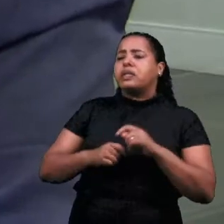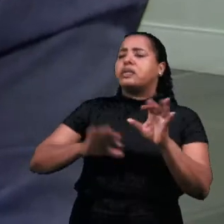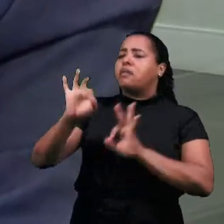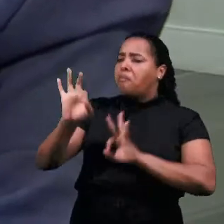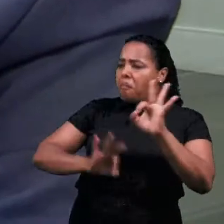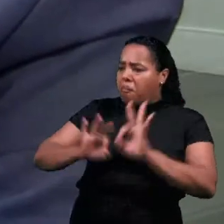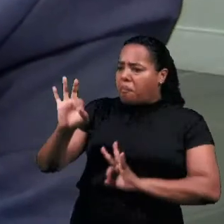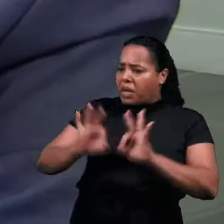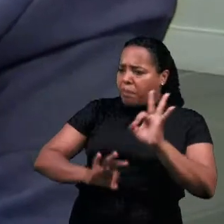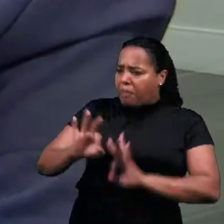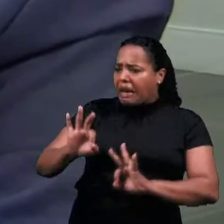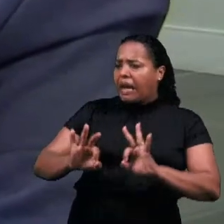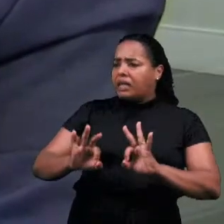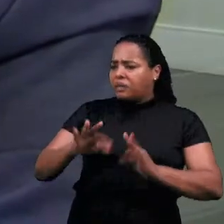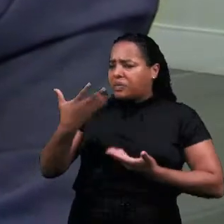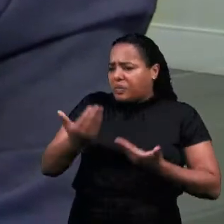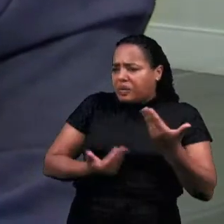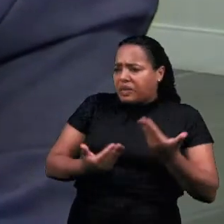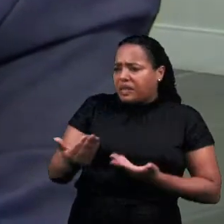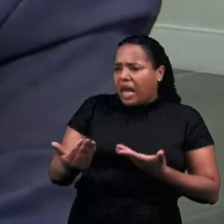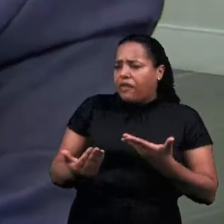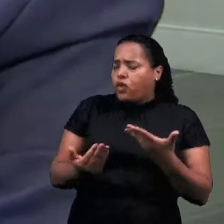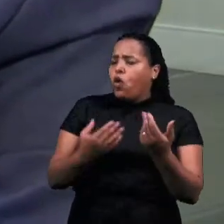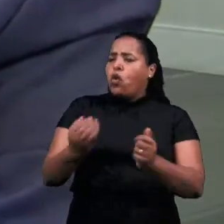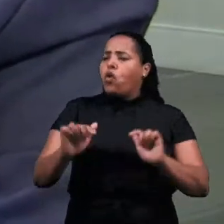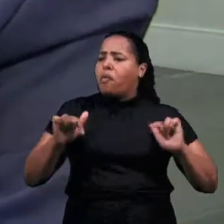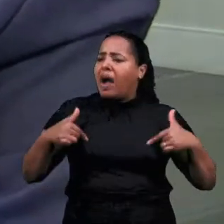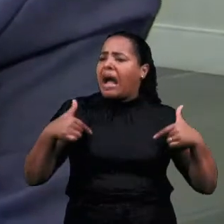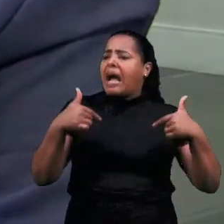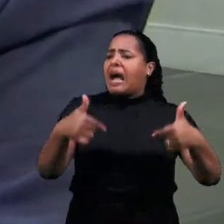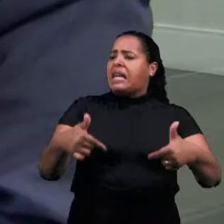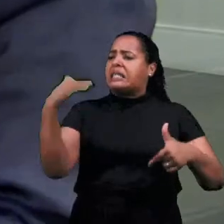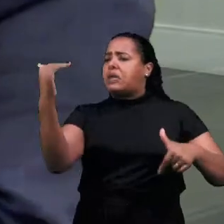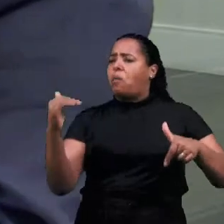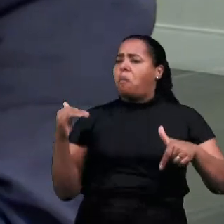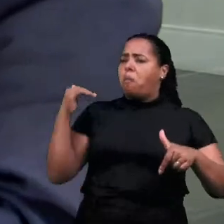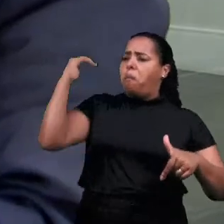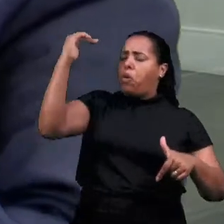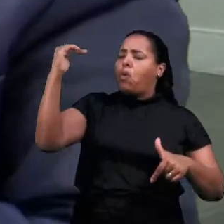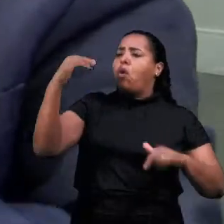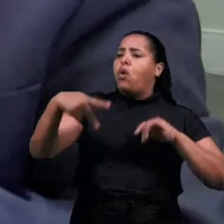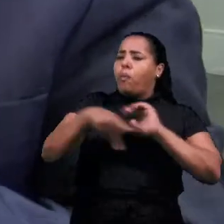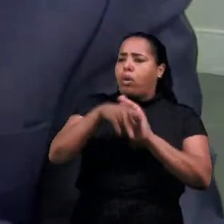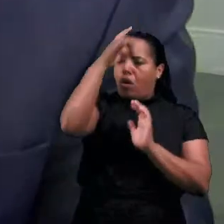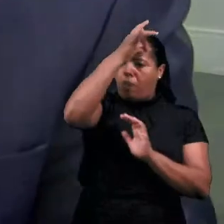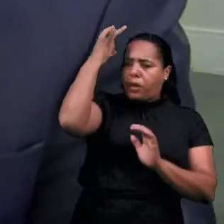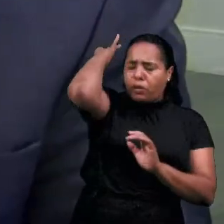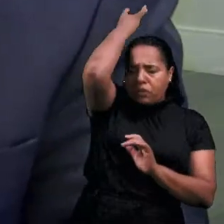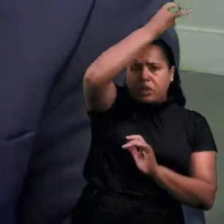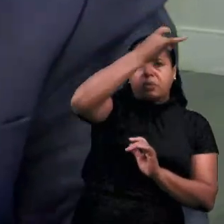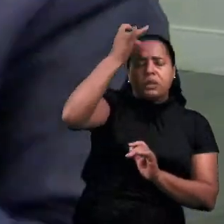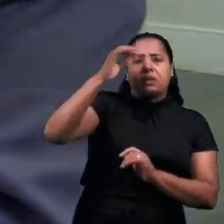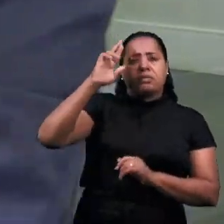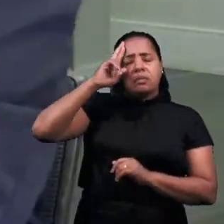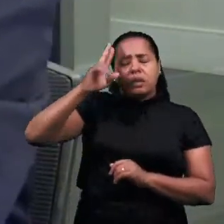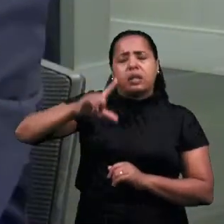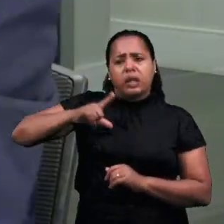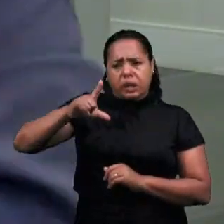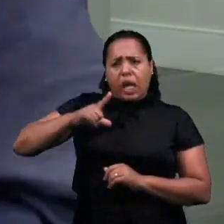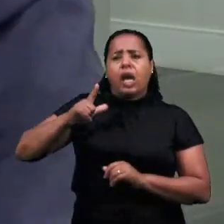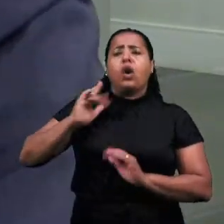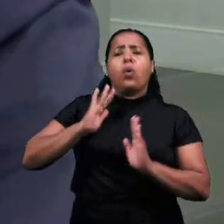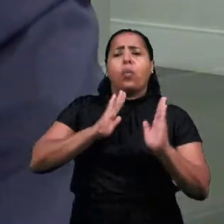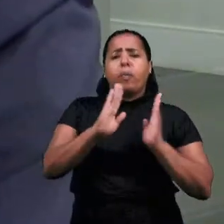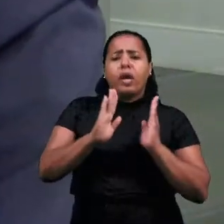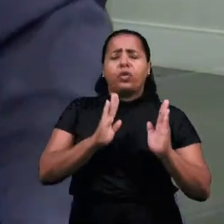Isso. Para o mover soberano do Espírito Santo de Deus. O Senhor tem o tempo de começar, de acabar,